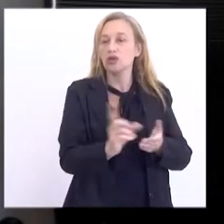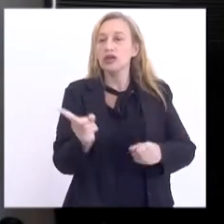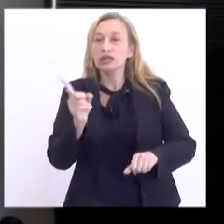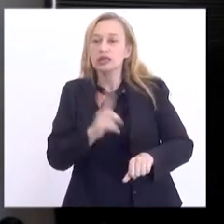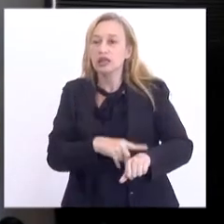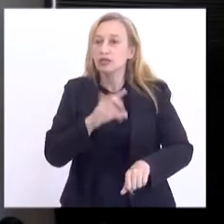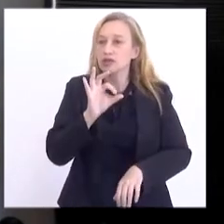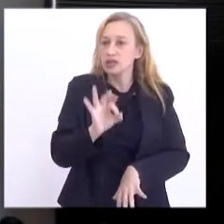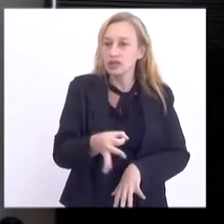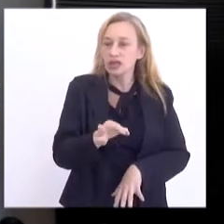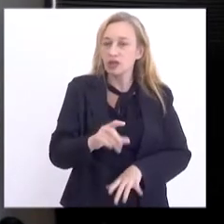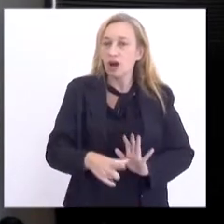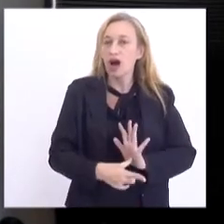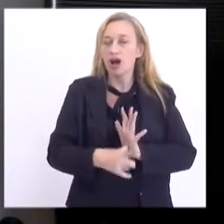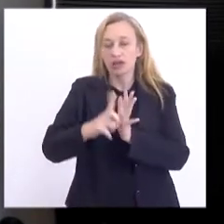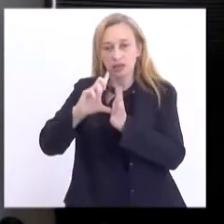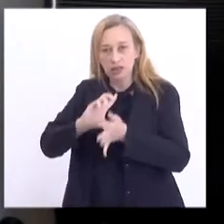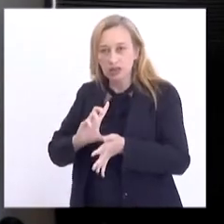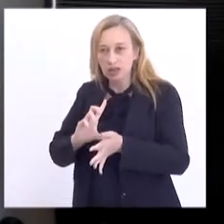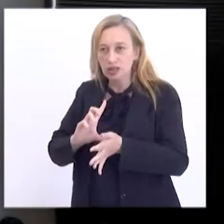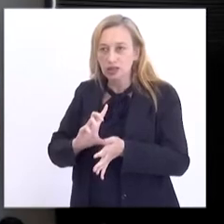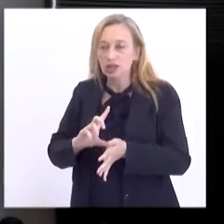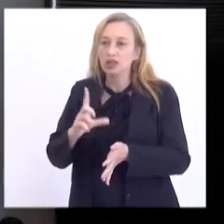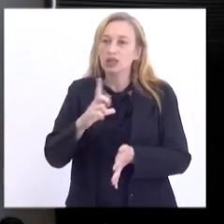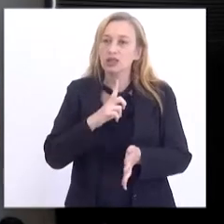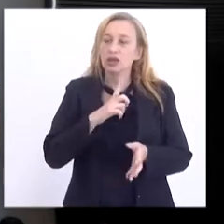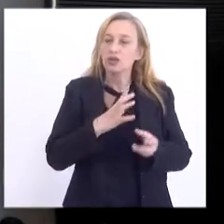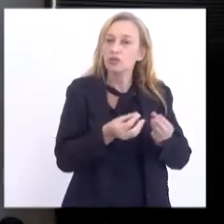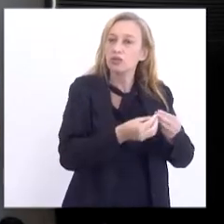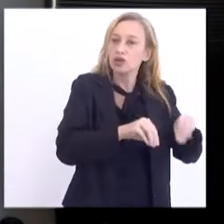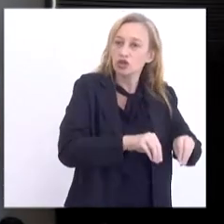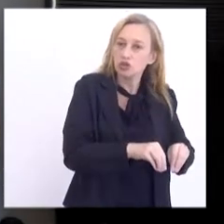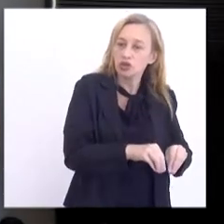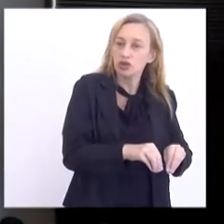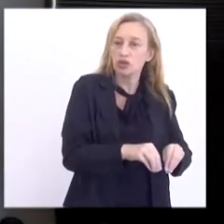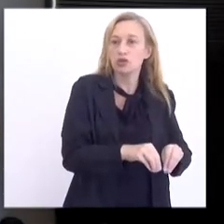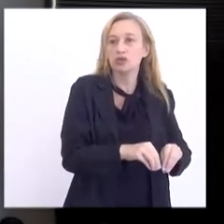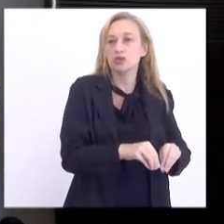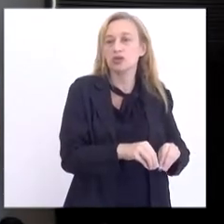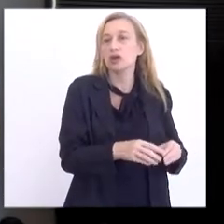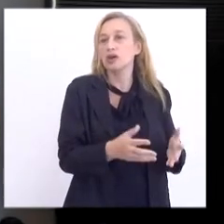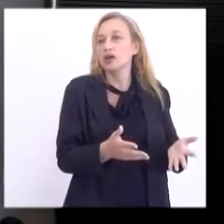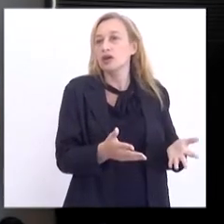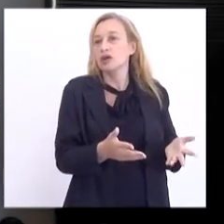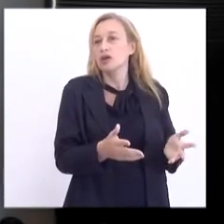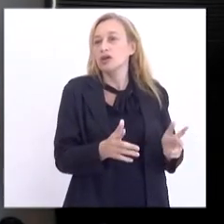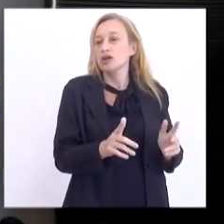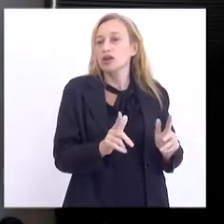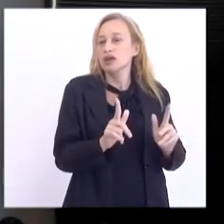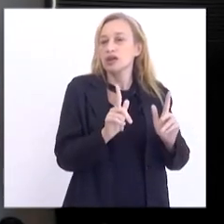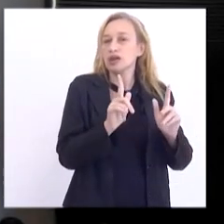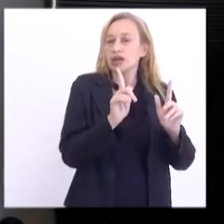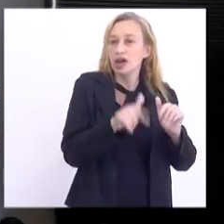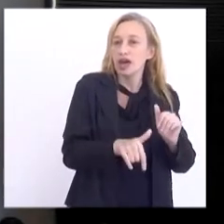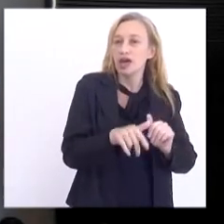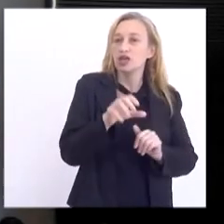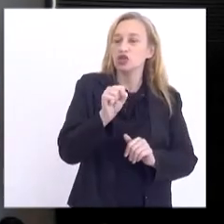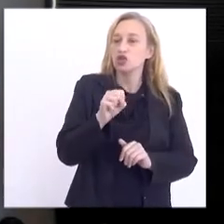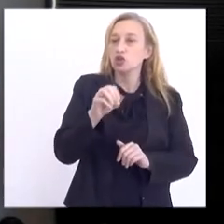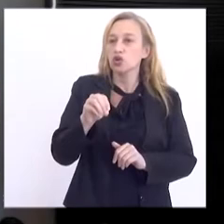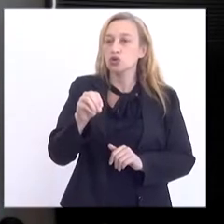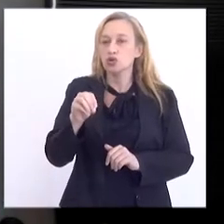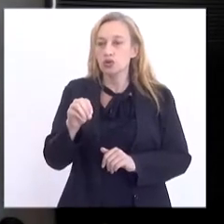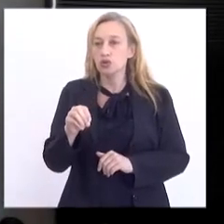tempo hábil antes mesmo que haja uma tragédia uma catástrofe que é socioambiental né